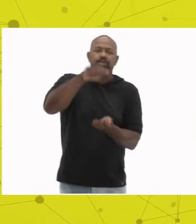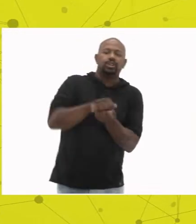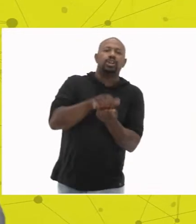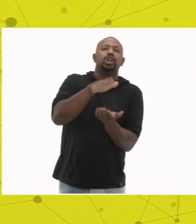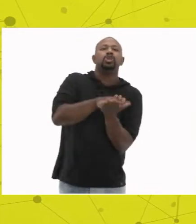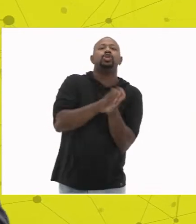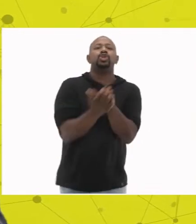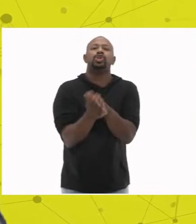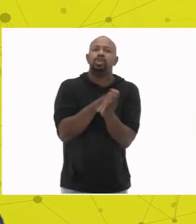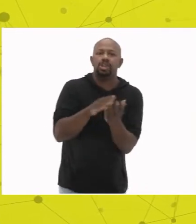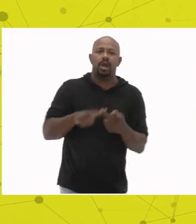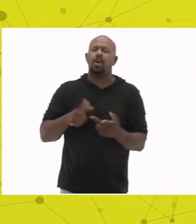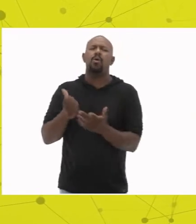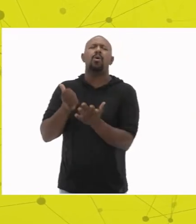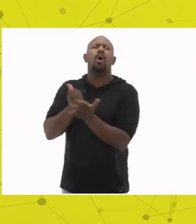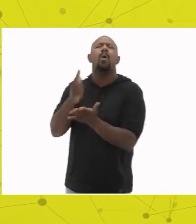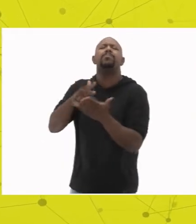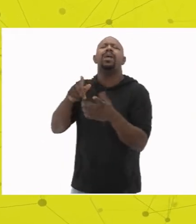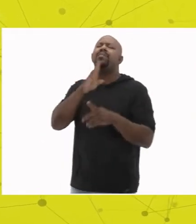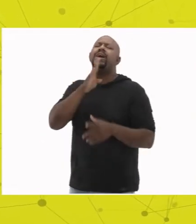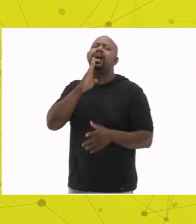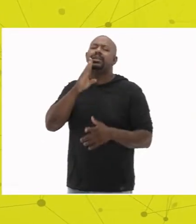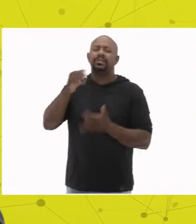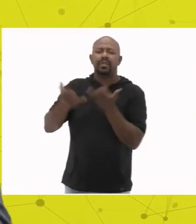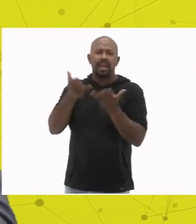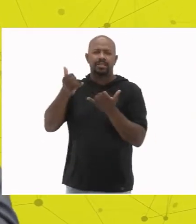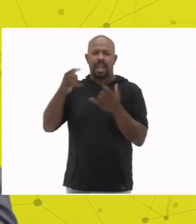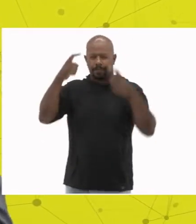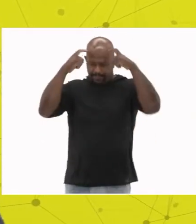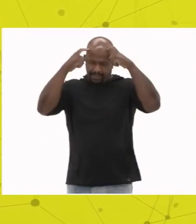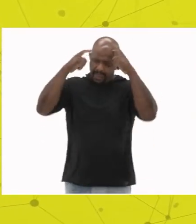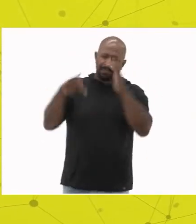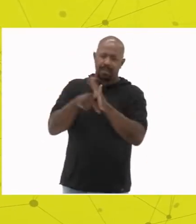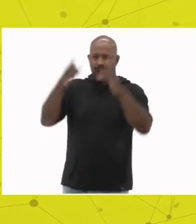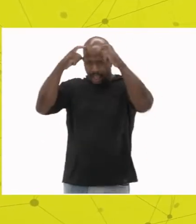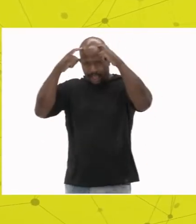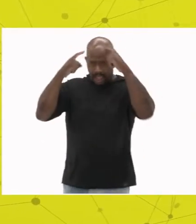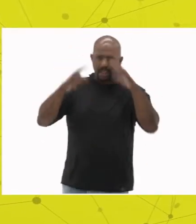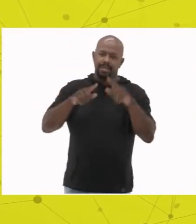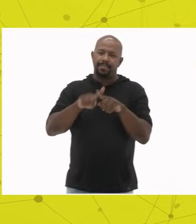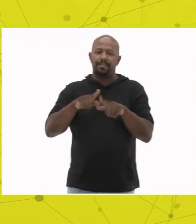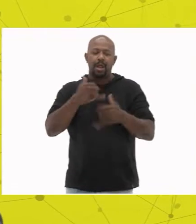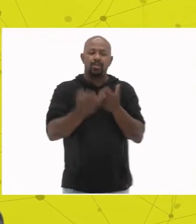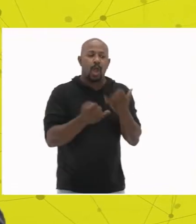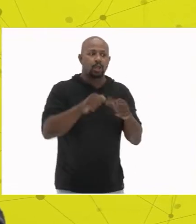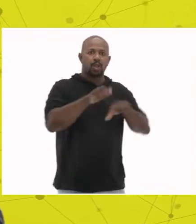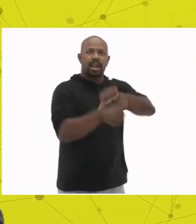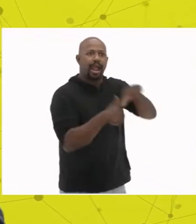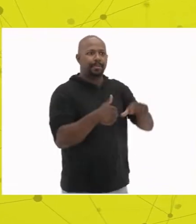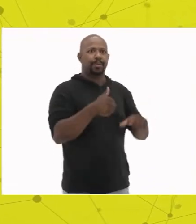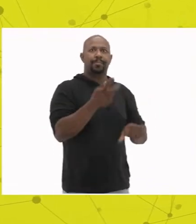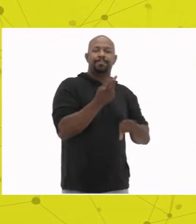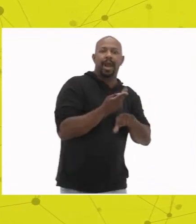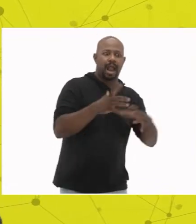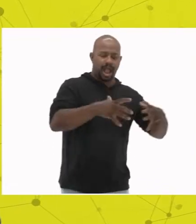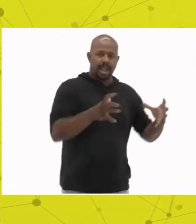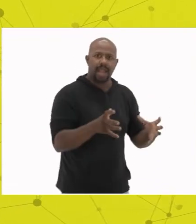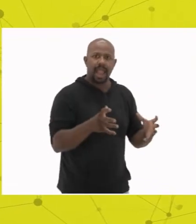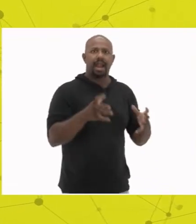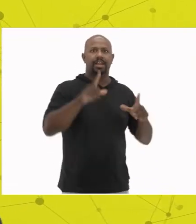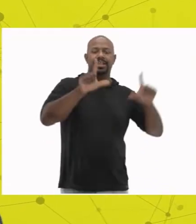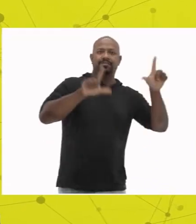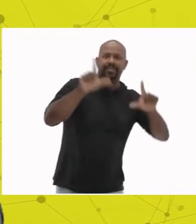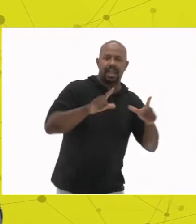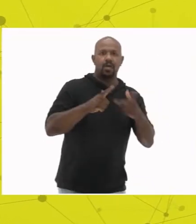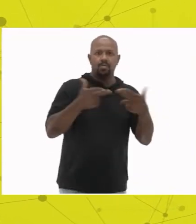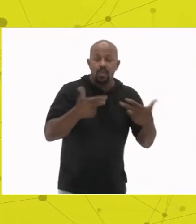aquele esquema no qual você comprava umas figurinhas dos personagens falsificados da Disney e da Warner Bros. Para trocar por panela, bicicleta e televisão.